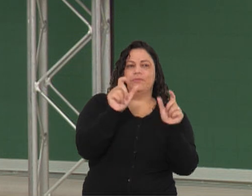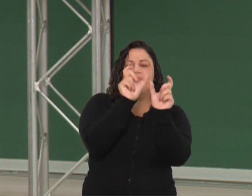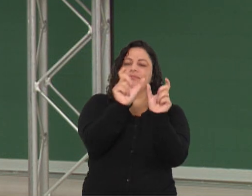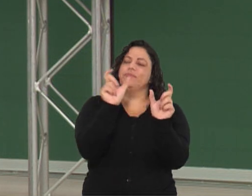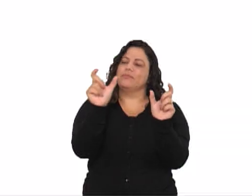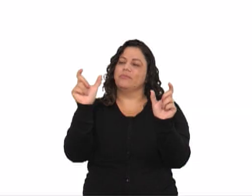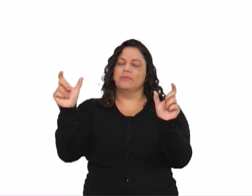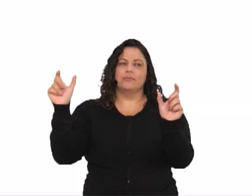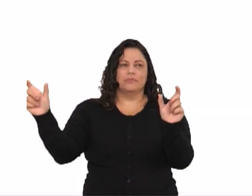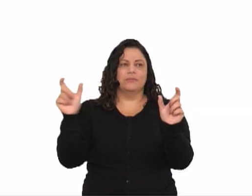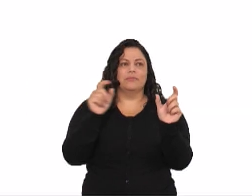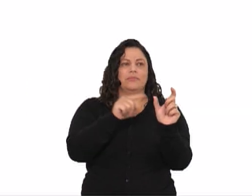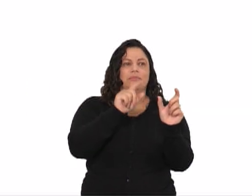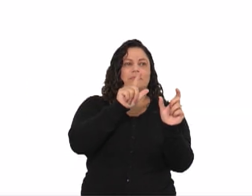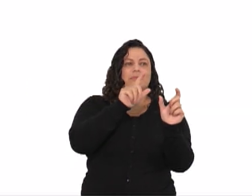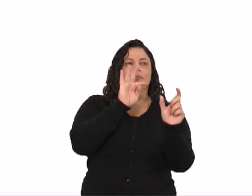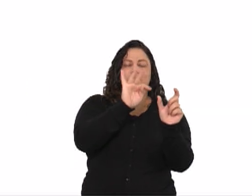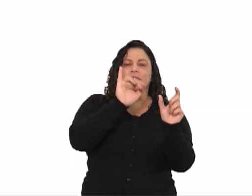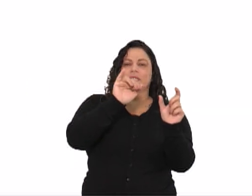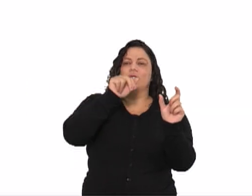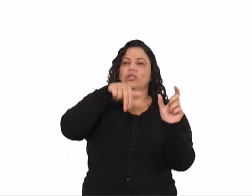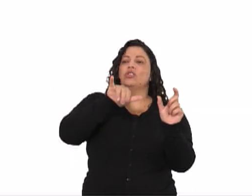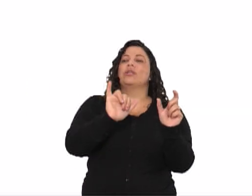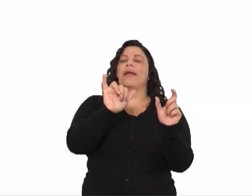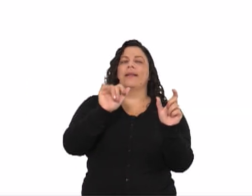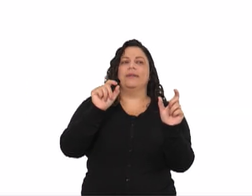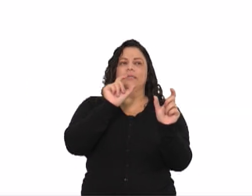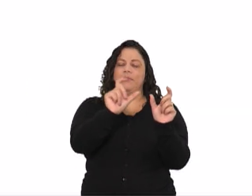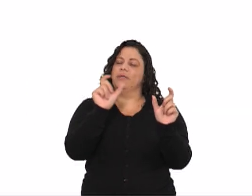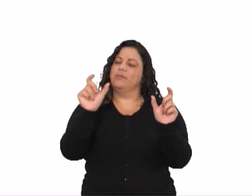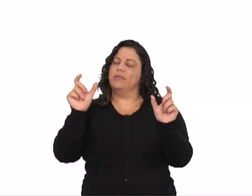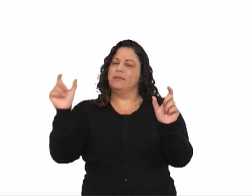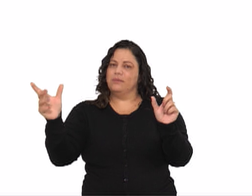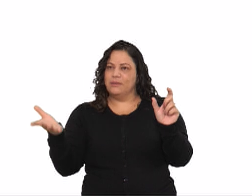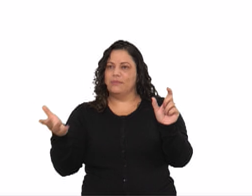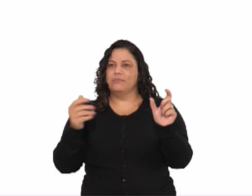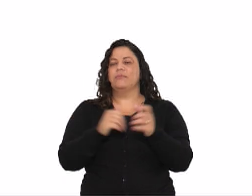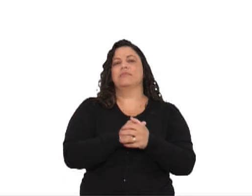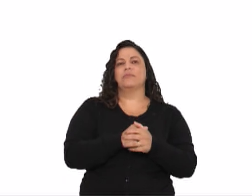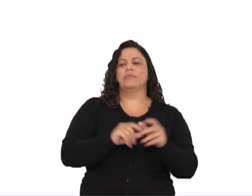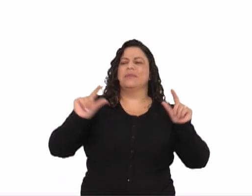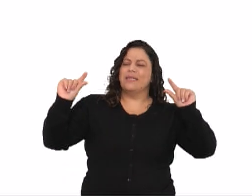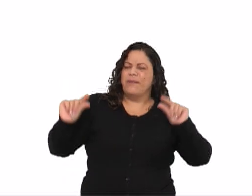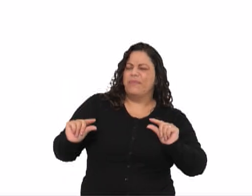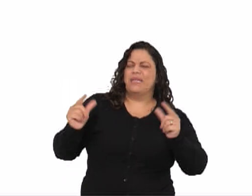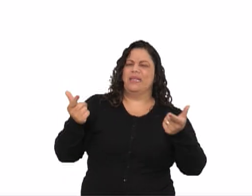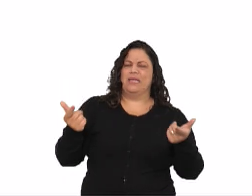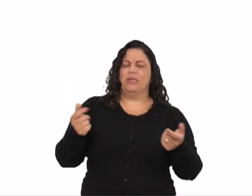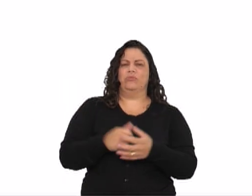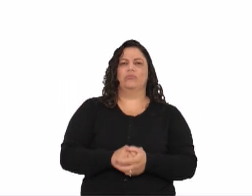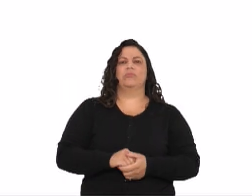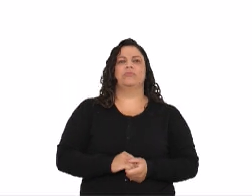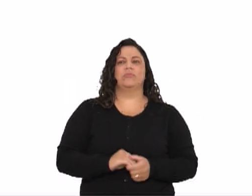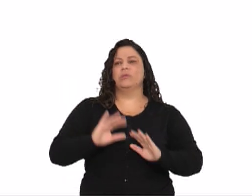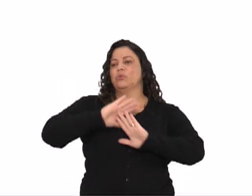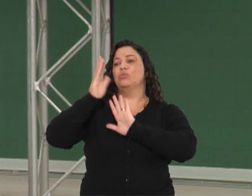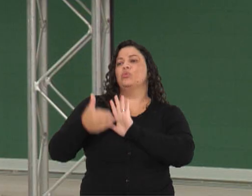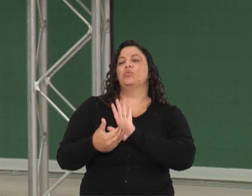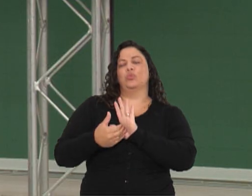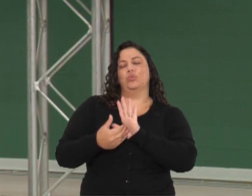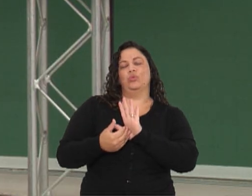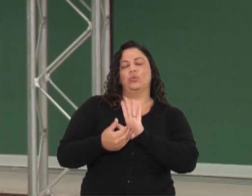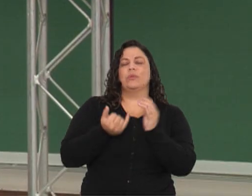que é o awful, terrible e horrible. Então, bad, ruim. Awful é horrível também. Terrible, terrível,